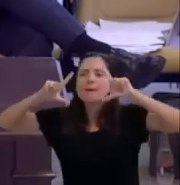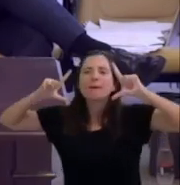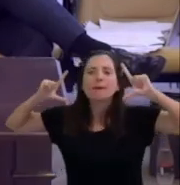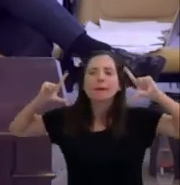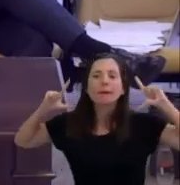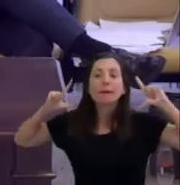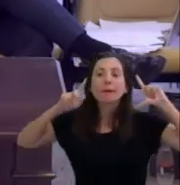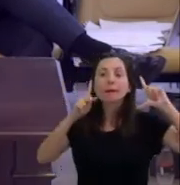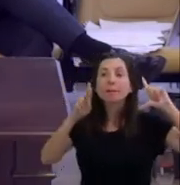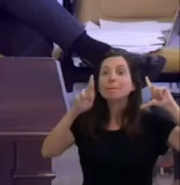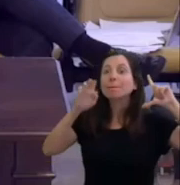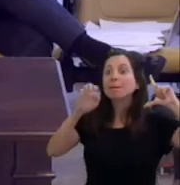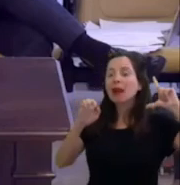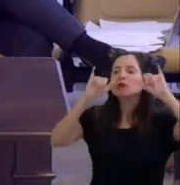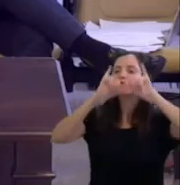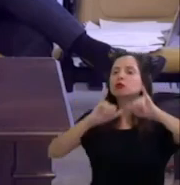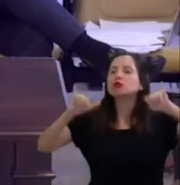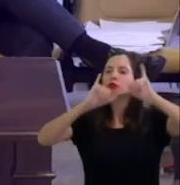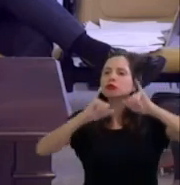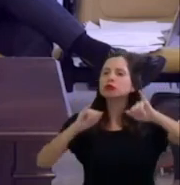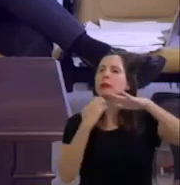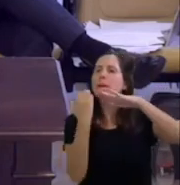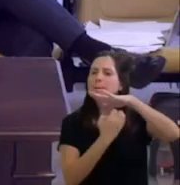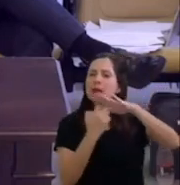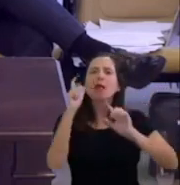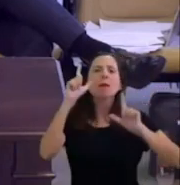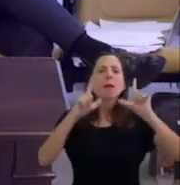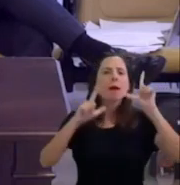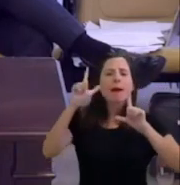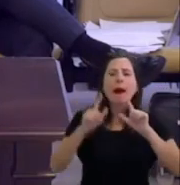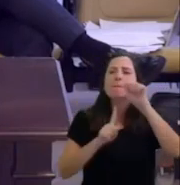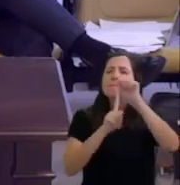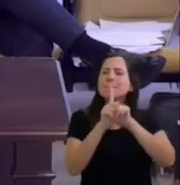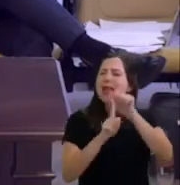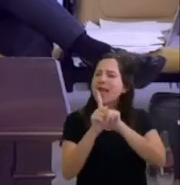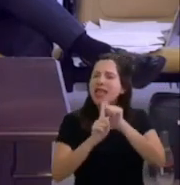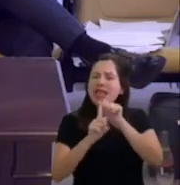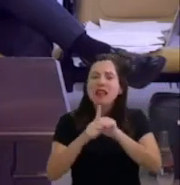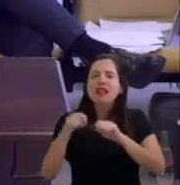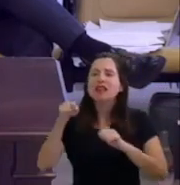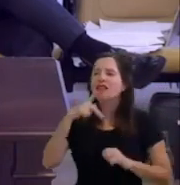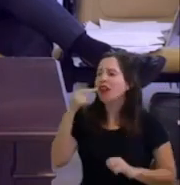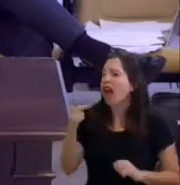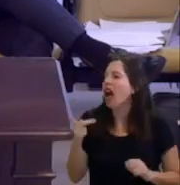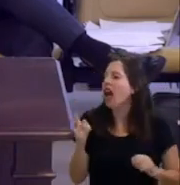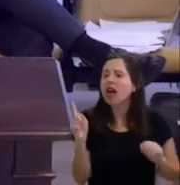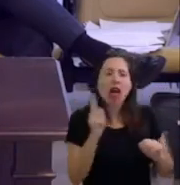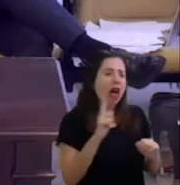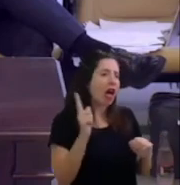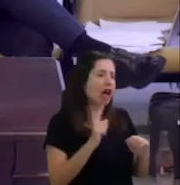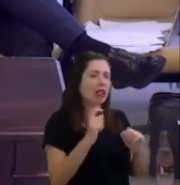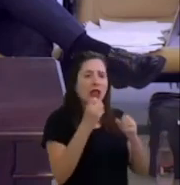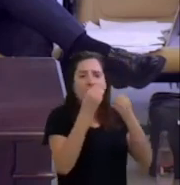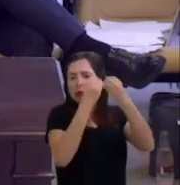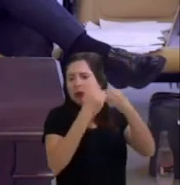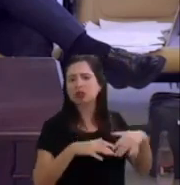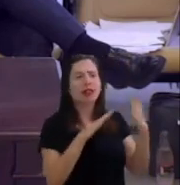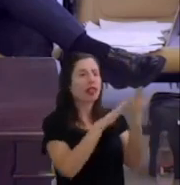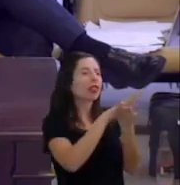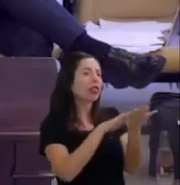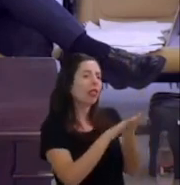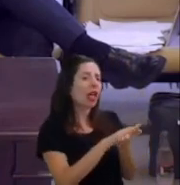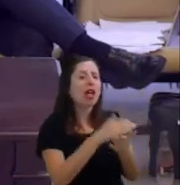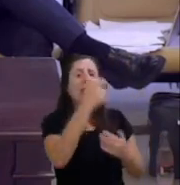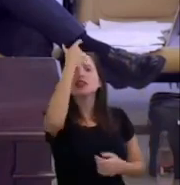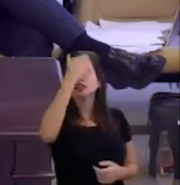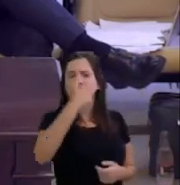cobertura midiática dos grandes meios de comunicação durante meses e dizer que isso não afeta, não muda nada, porque ele já era uma figura conhecida.